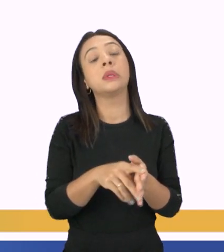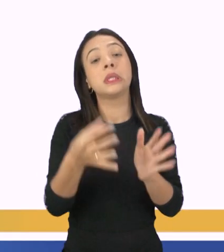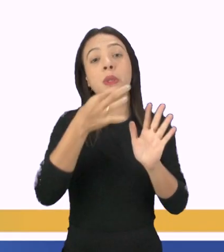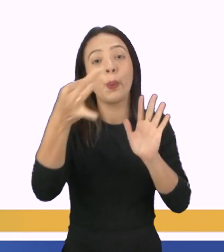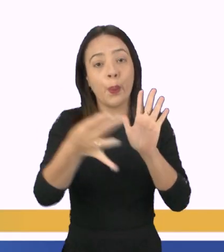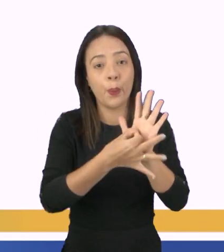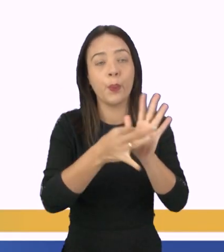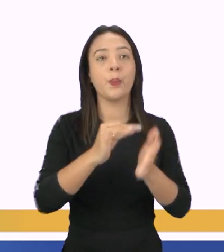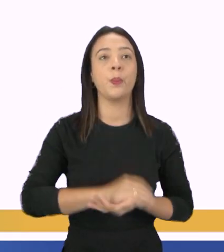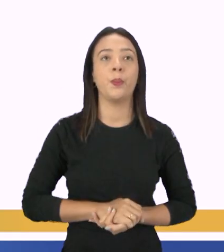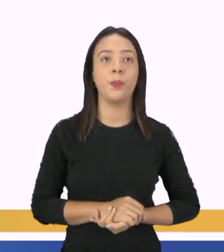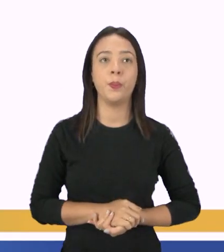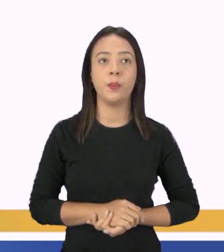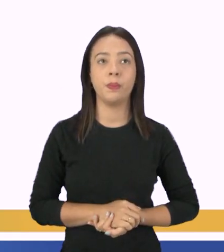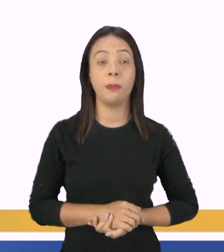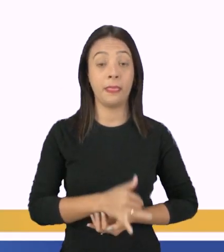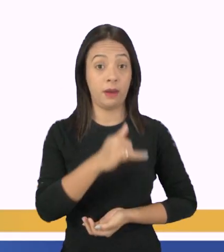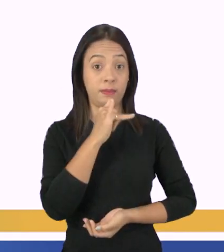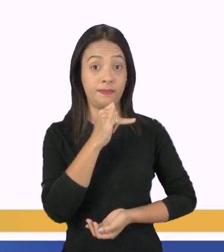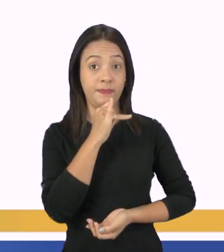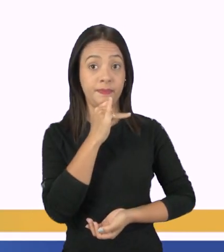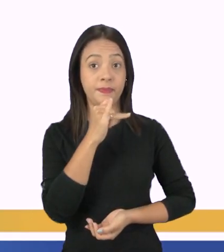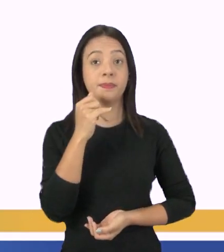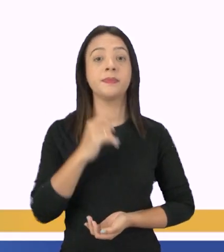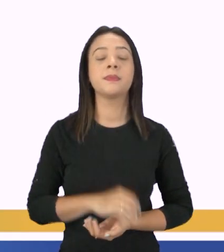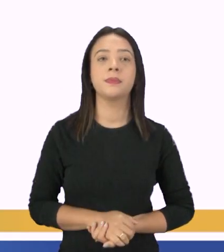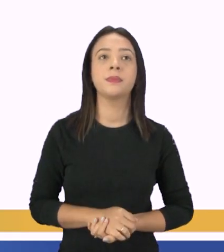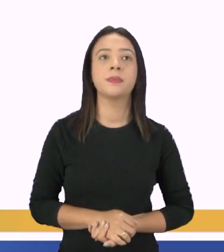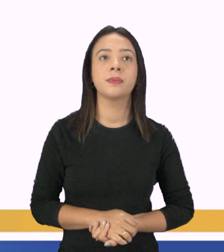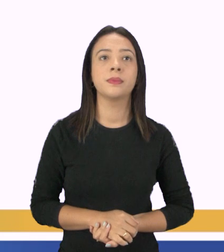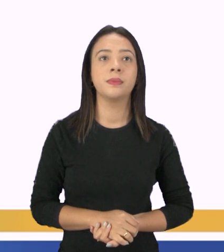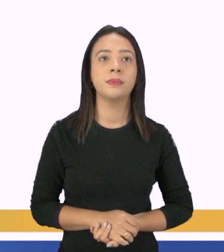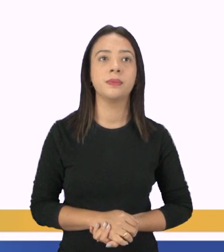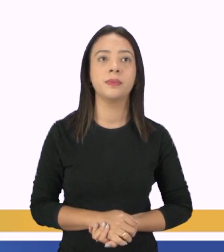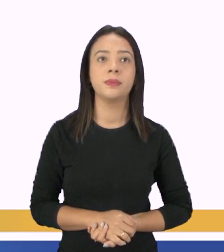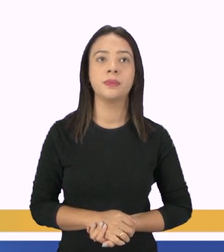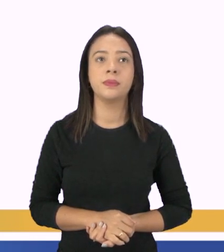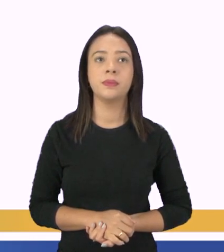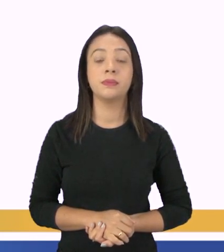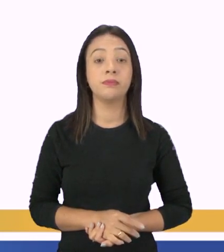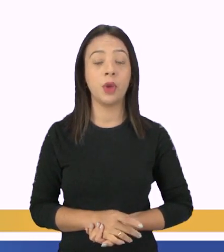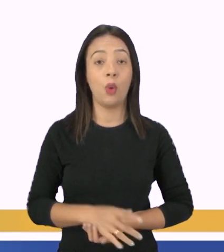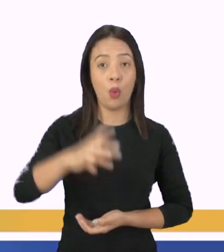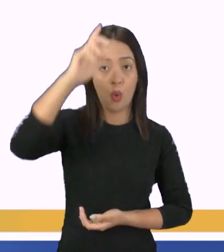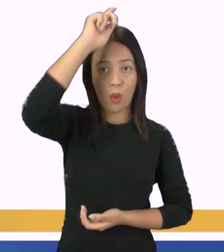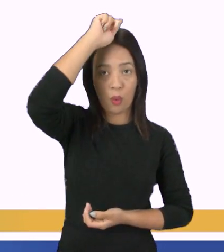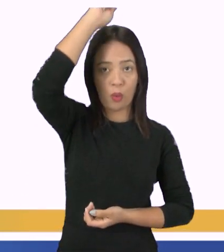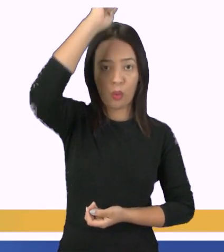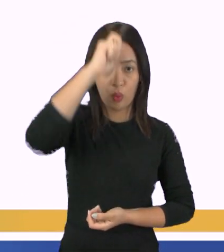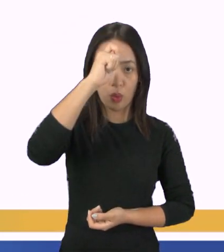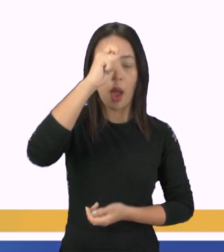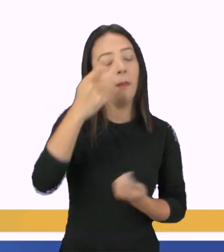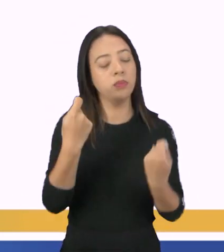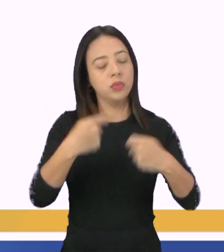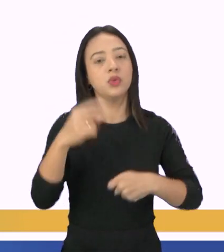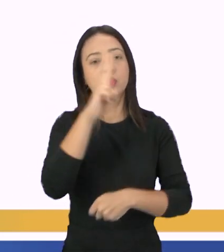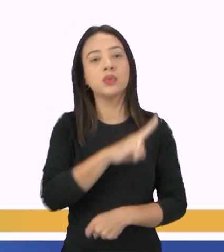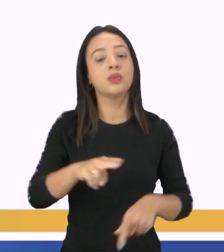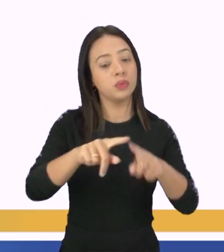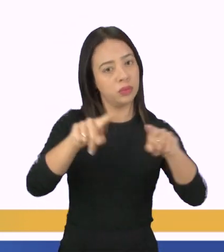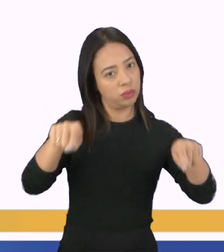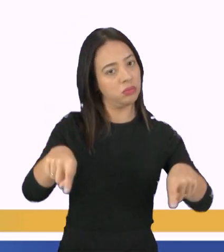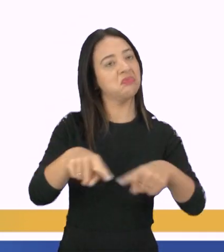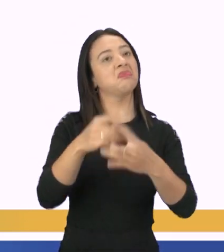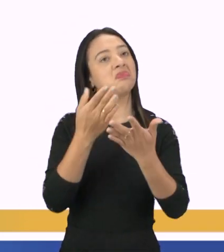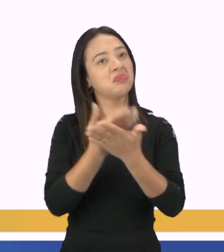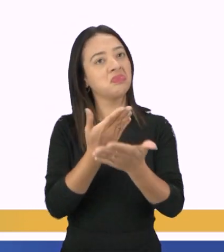conexão. Vamos ver um exemplo para a gente poder entender melhor. Vamos ao texto. O boné pode ser usado em sala de